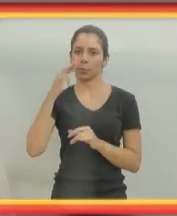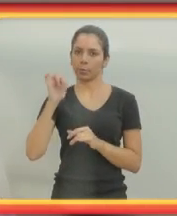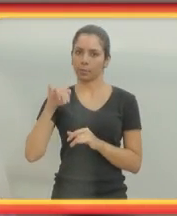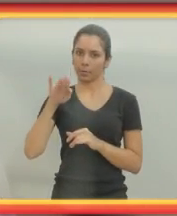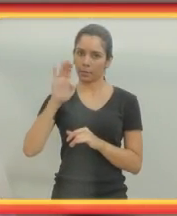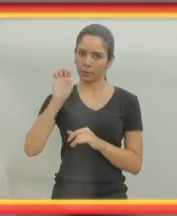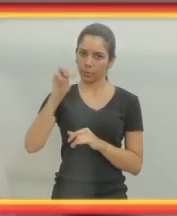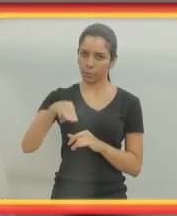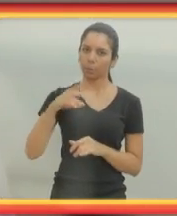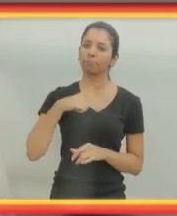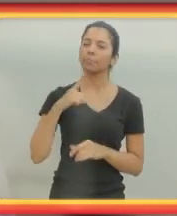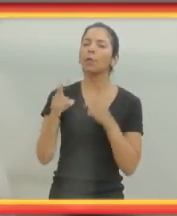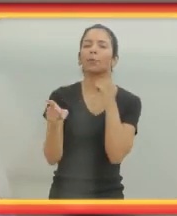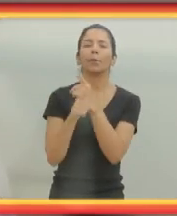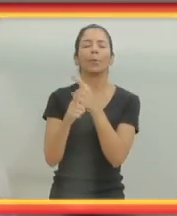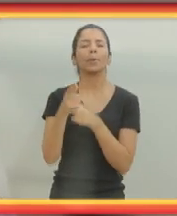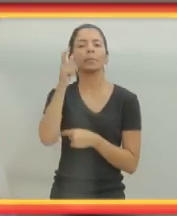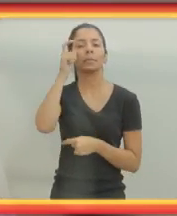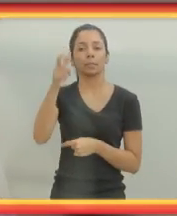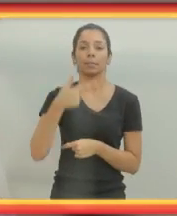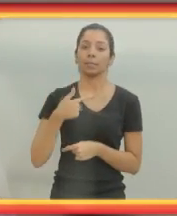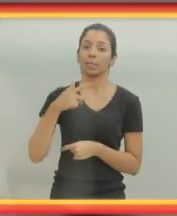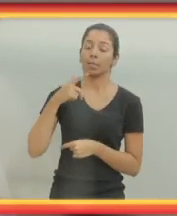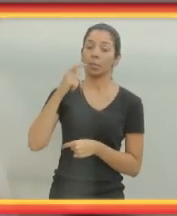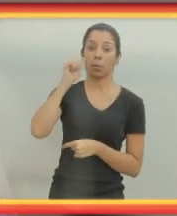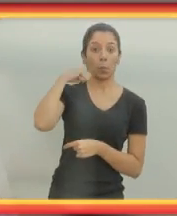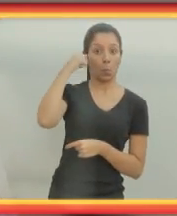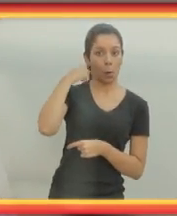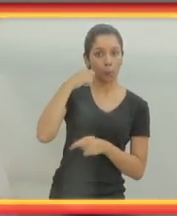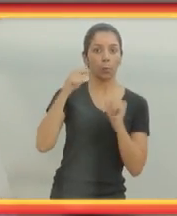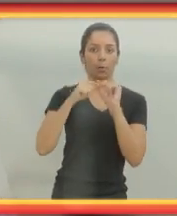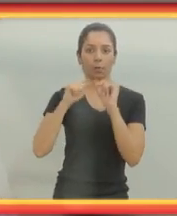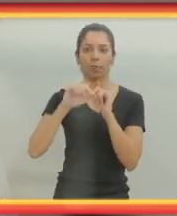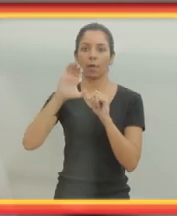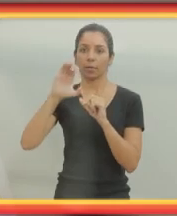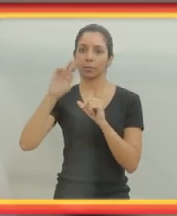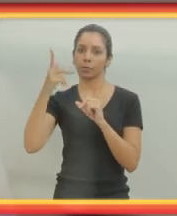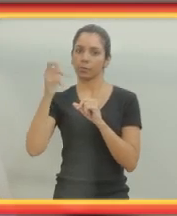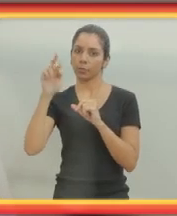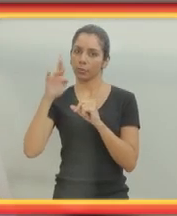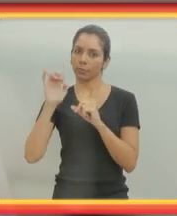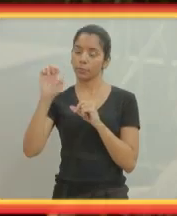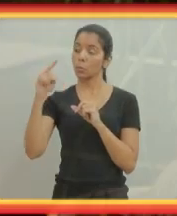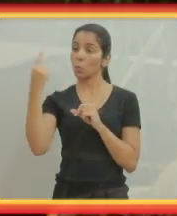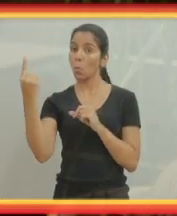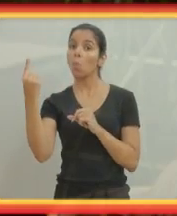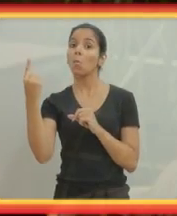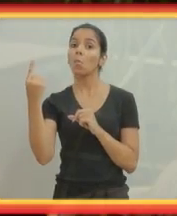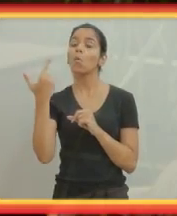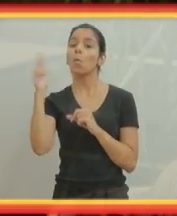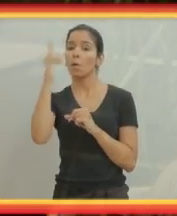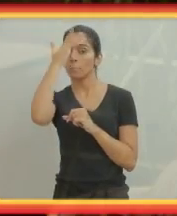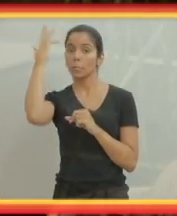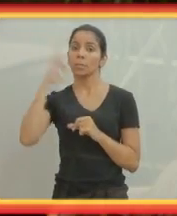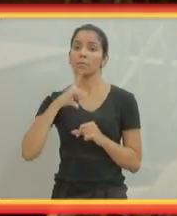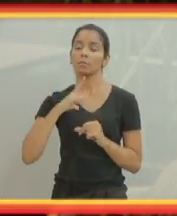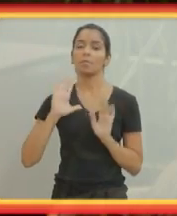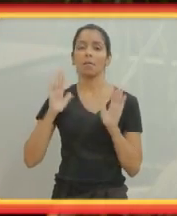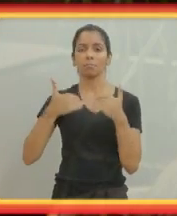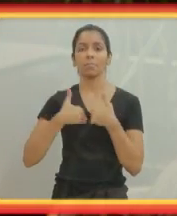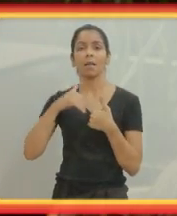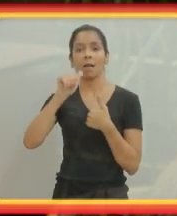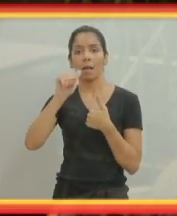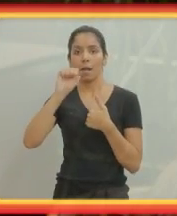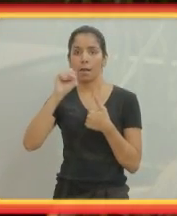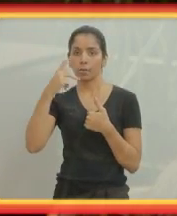um encontro muito interessante entre o ator que faz o papel do Christopher com um Asperger,